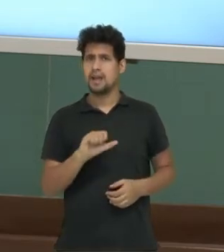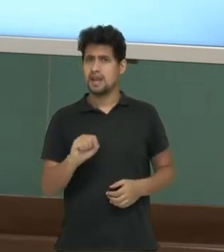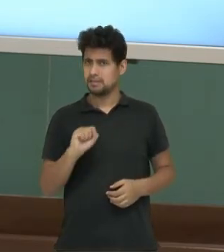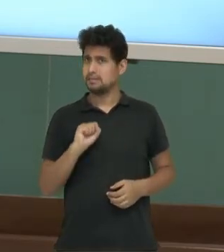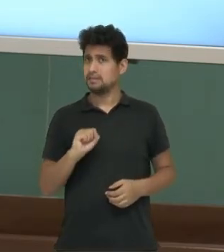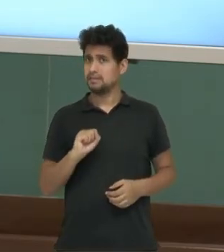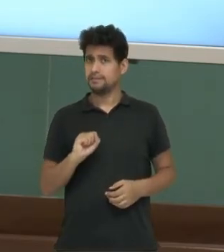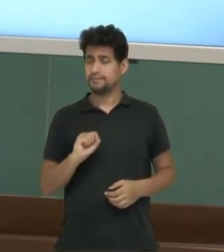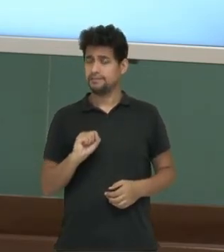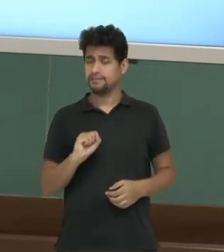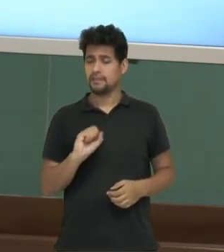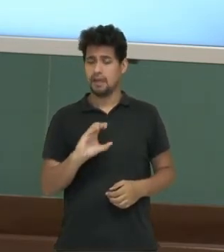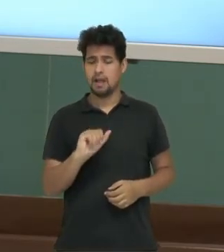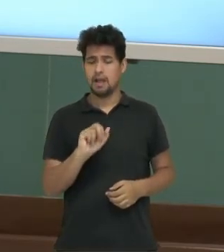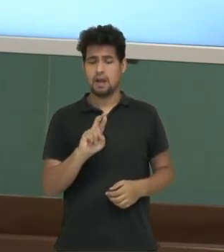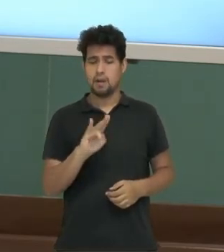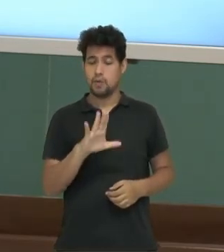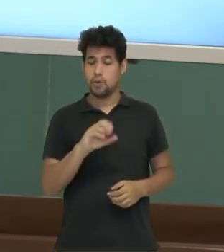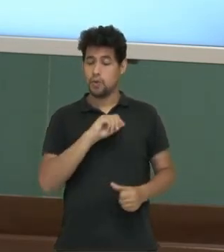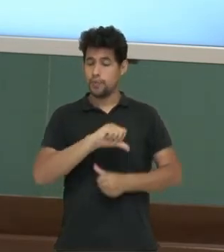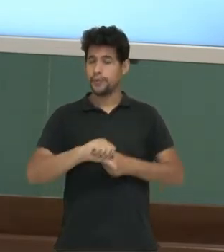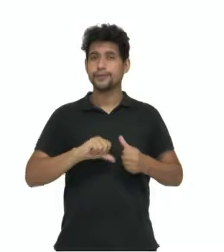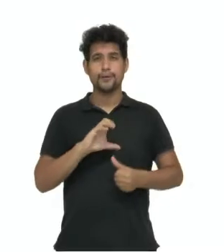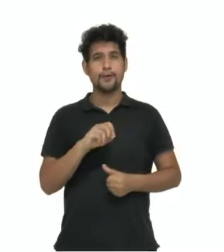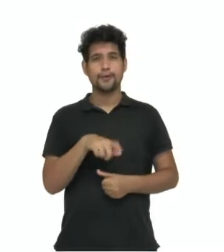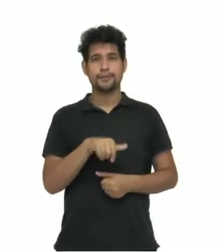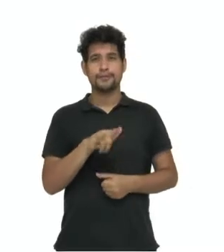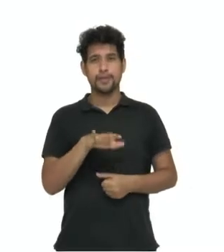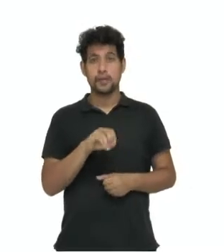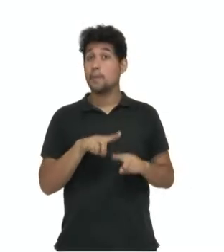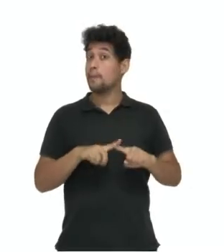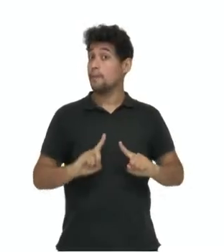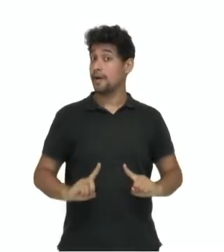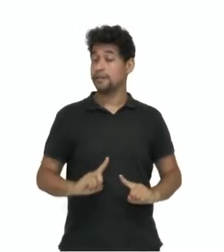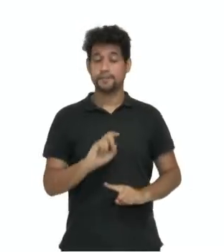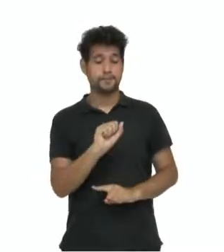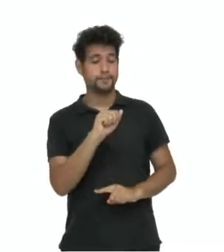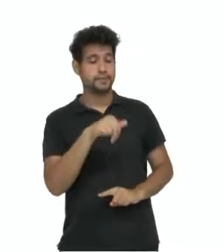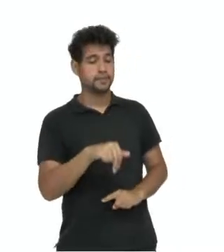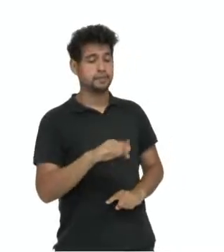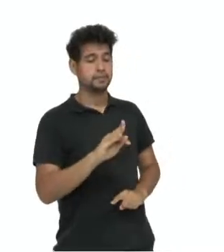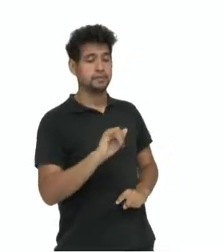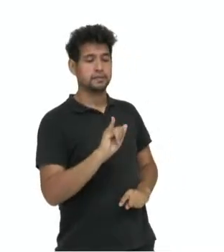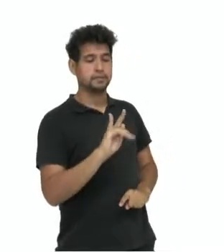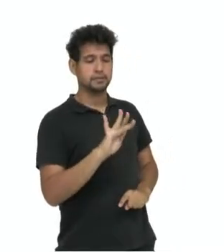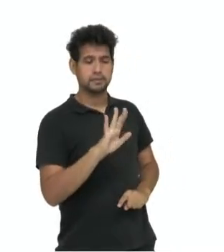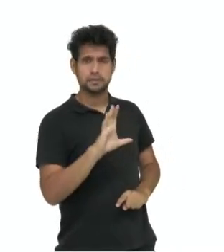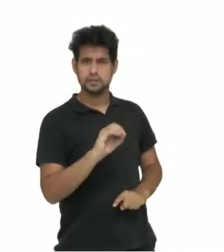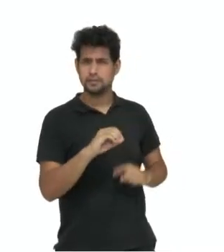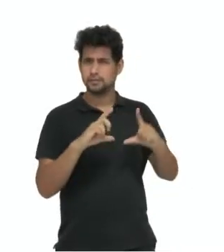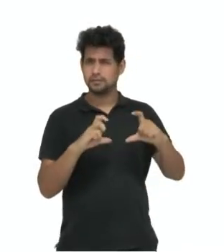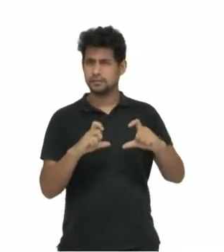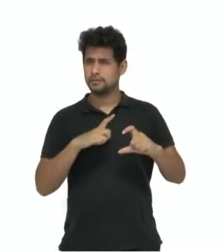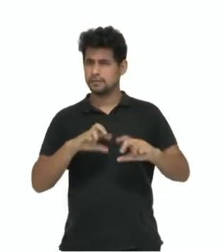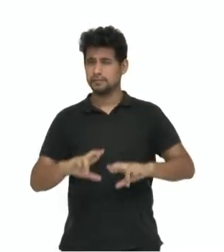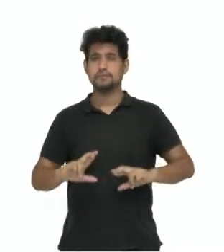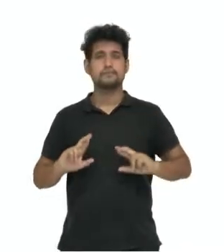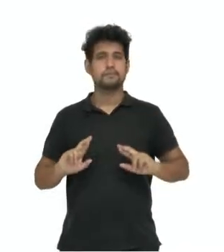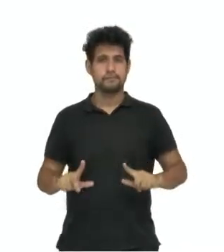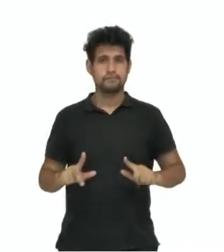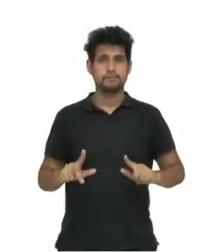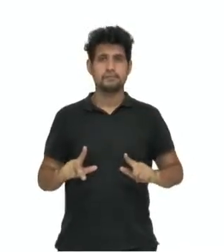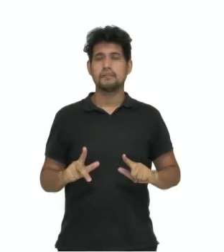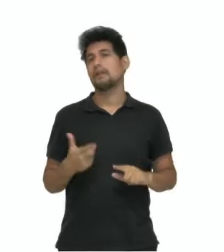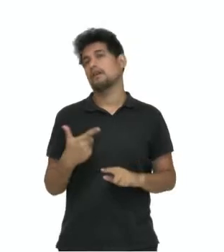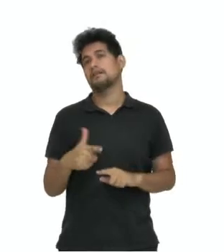em oxigênio, ok? Já nos anfíbios, os anfíbios, para vocês perceberem, já na imagem já mostra uma diferença. Eles